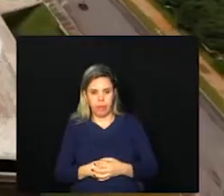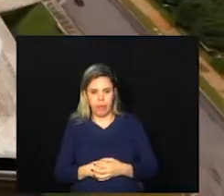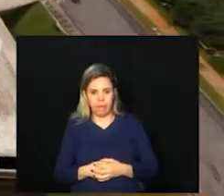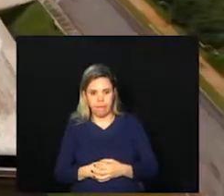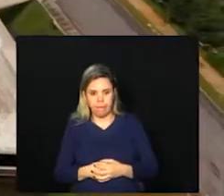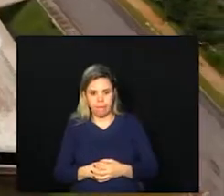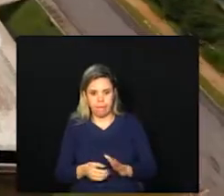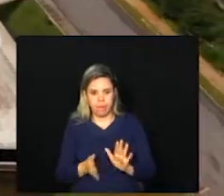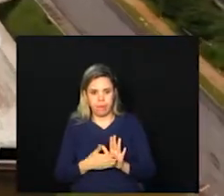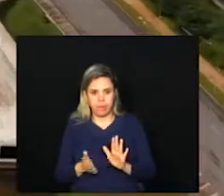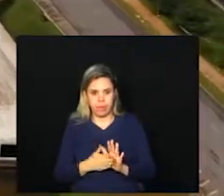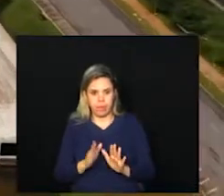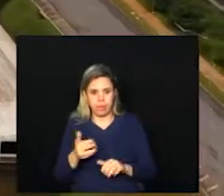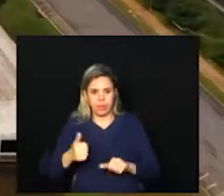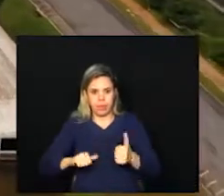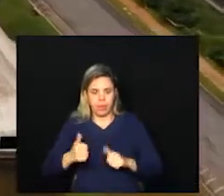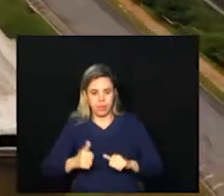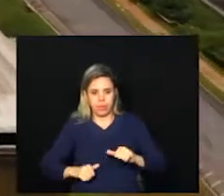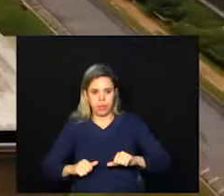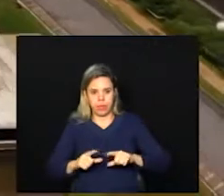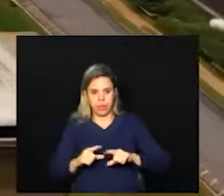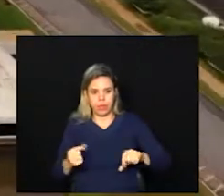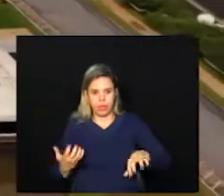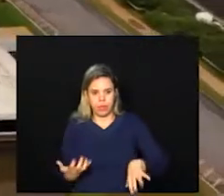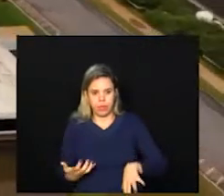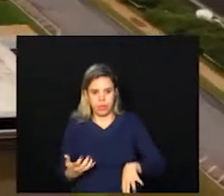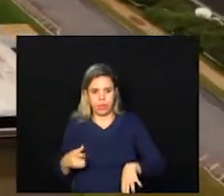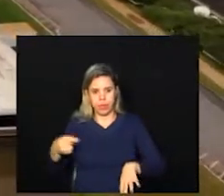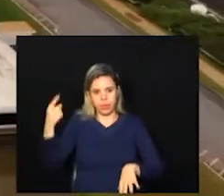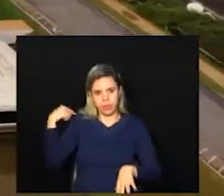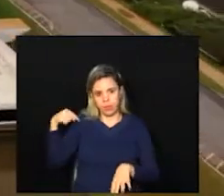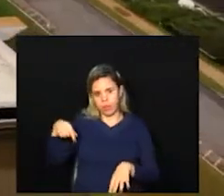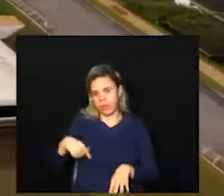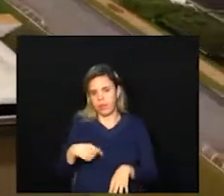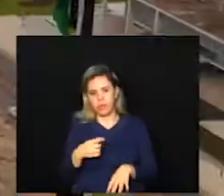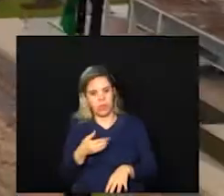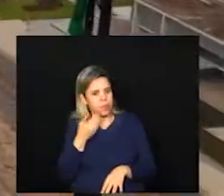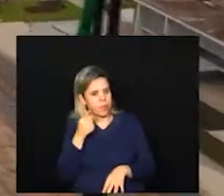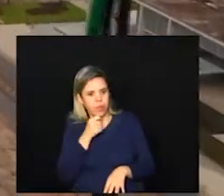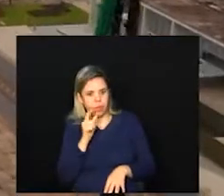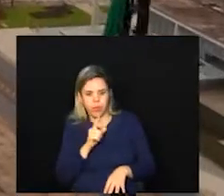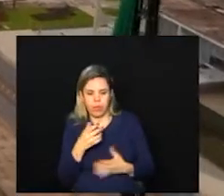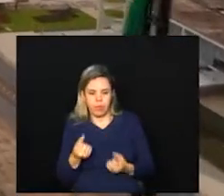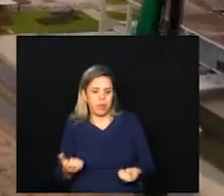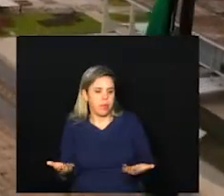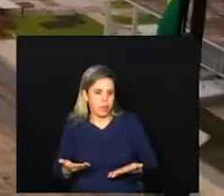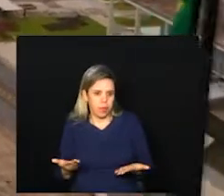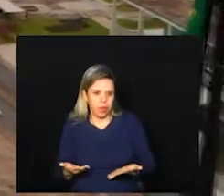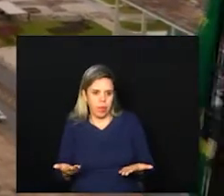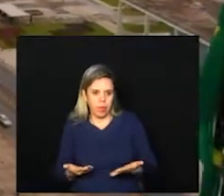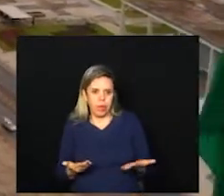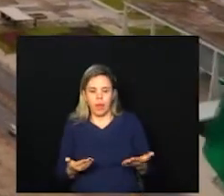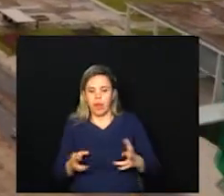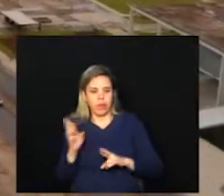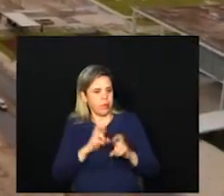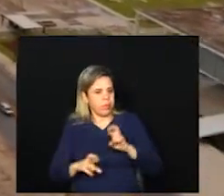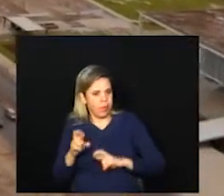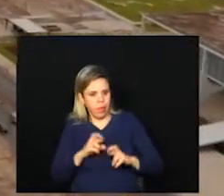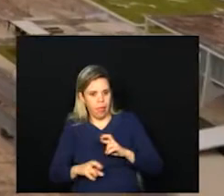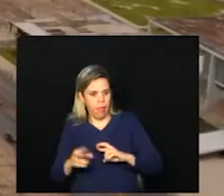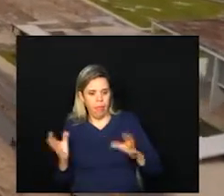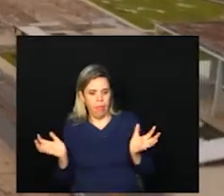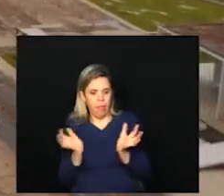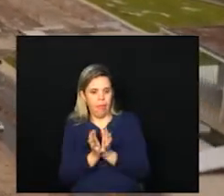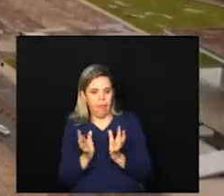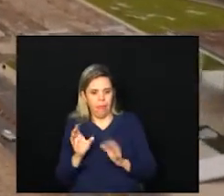A proposição já tramitou em legislaturas passadas e não foi apreciada. Agora, ela está sob análise na